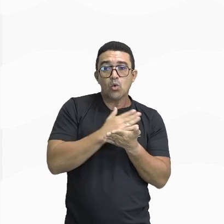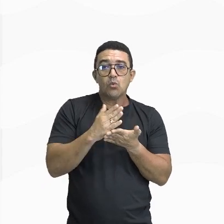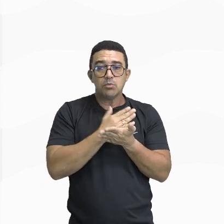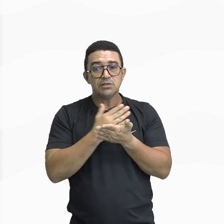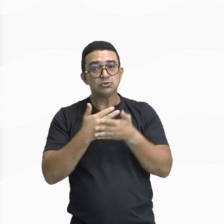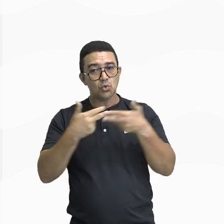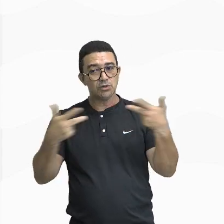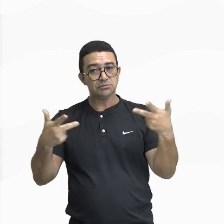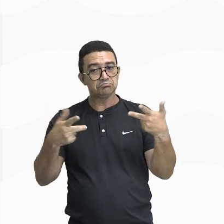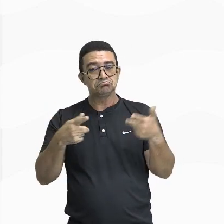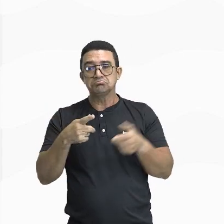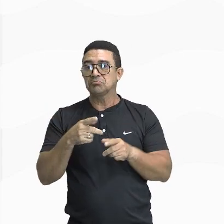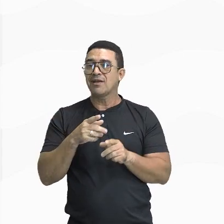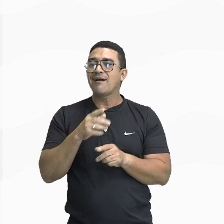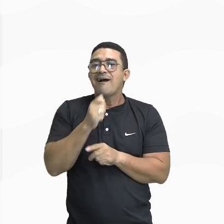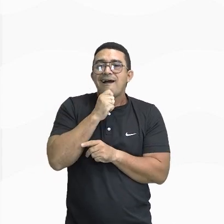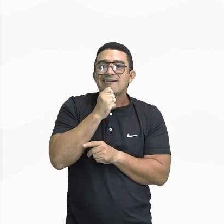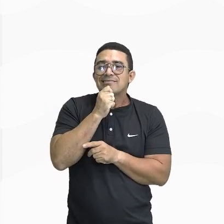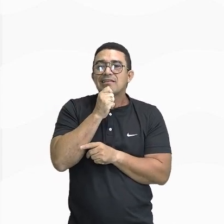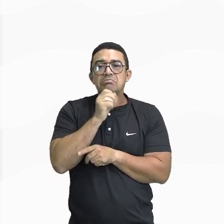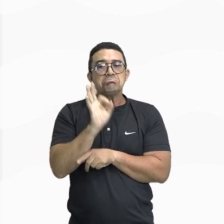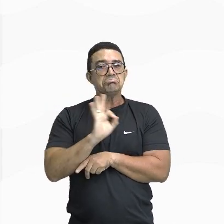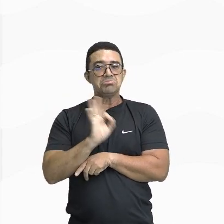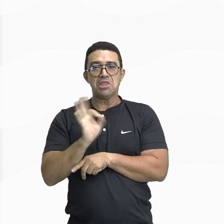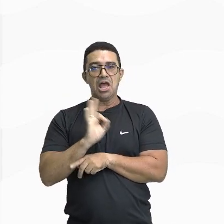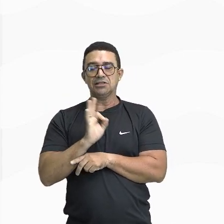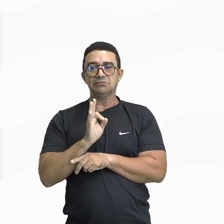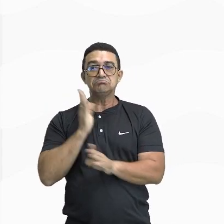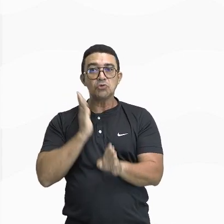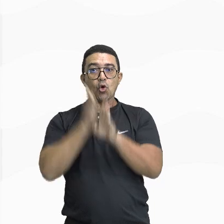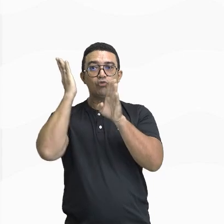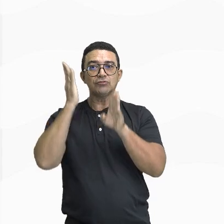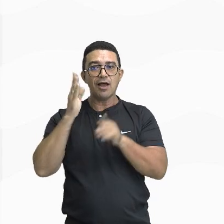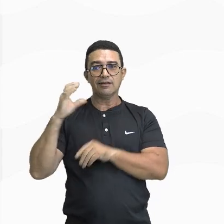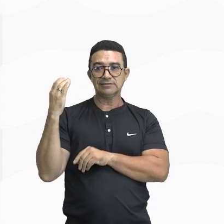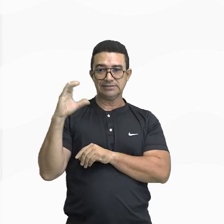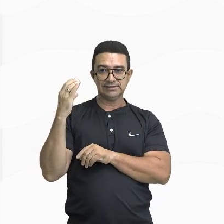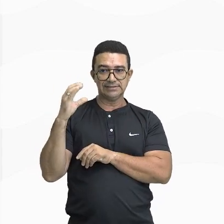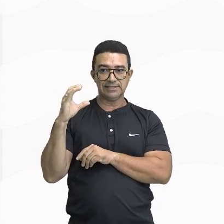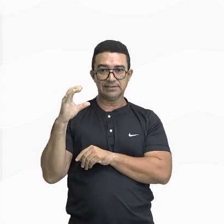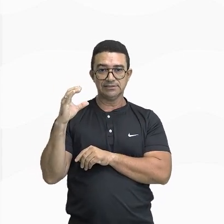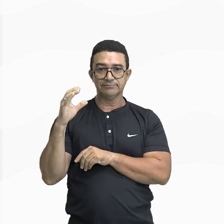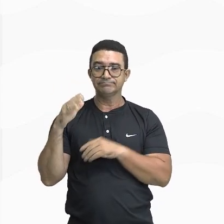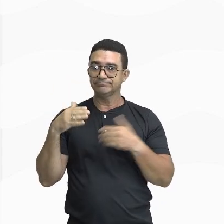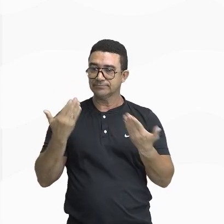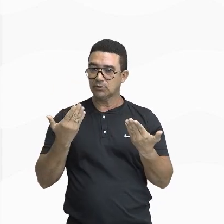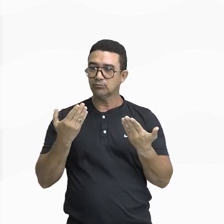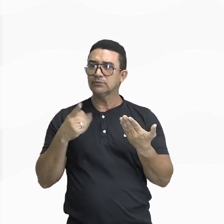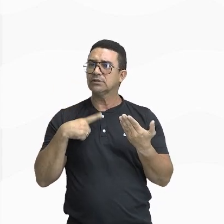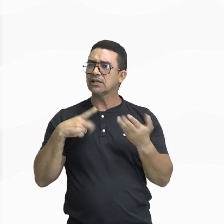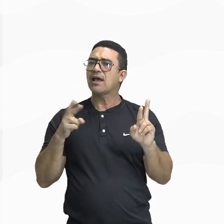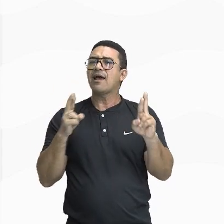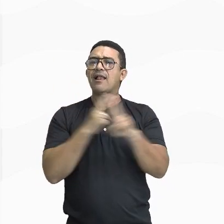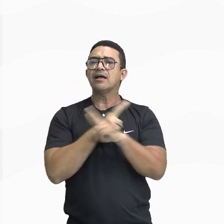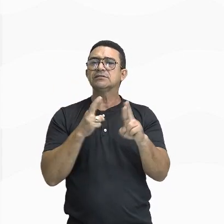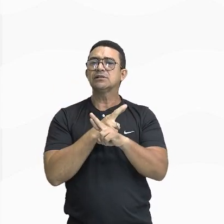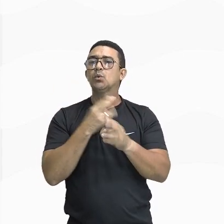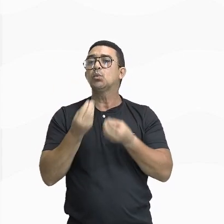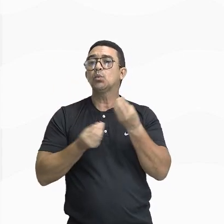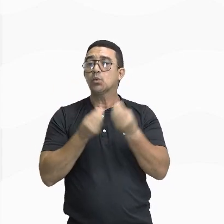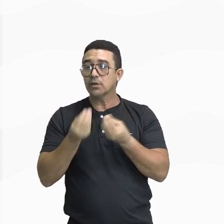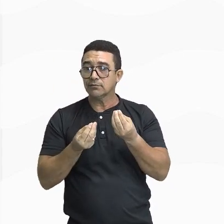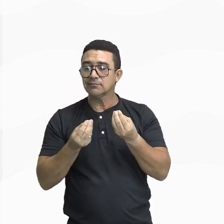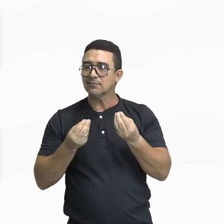pela ciência, ainda está por vir essas descobertas. Então, tudo isso vai estar relacionado a essa